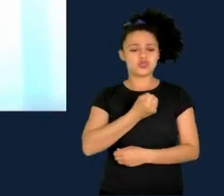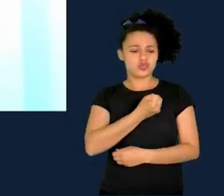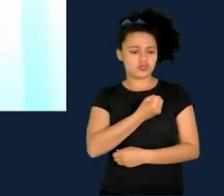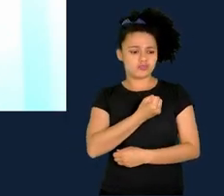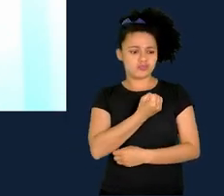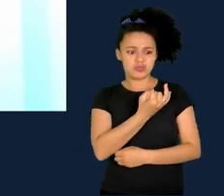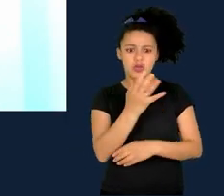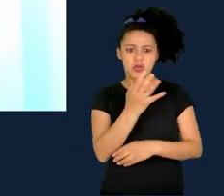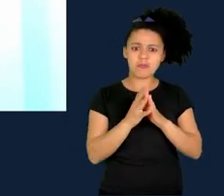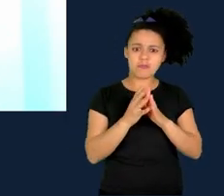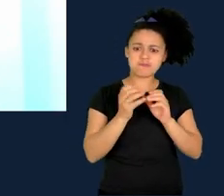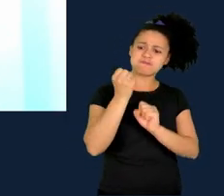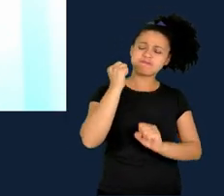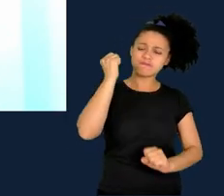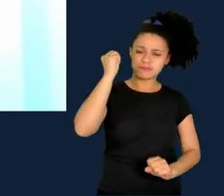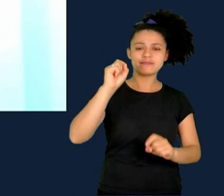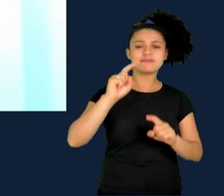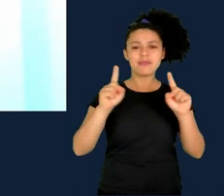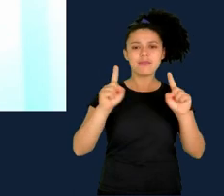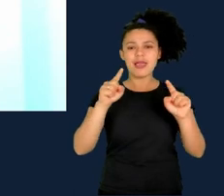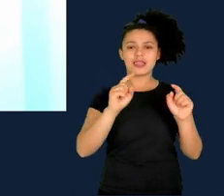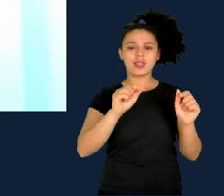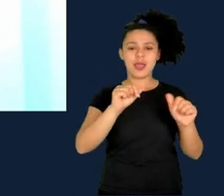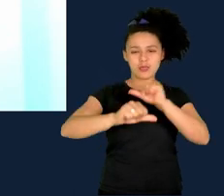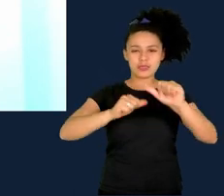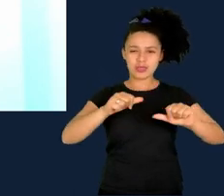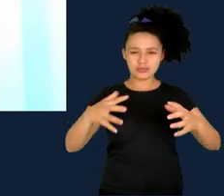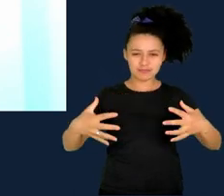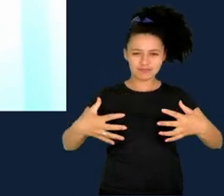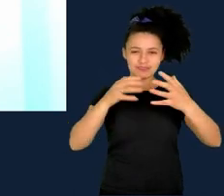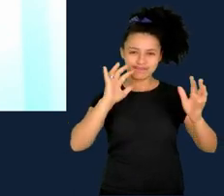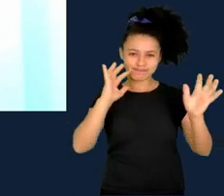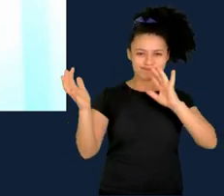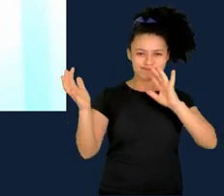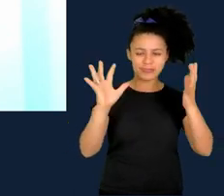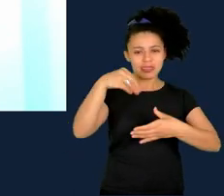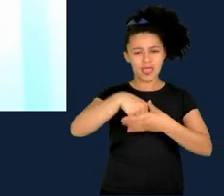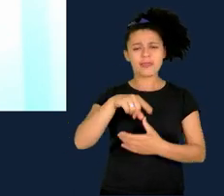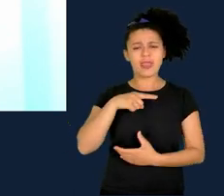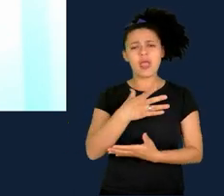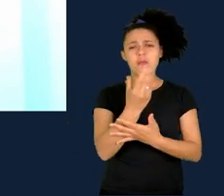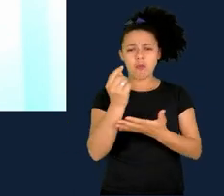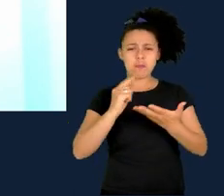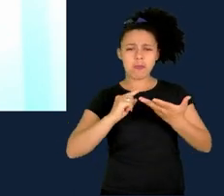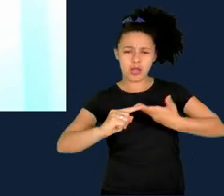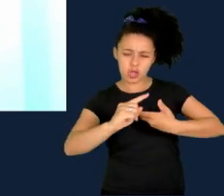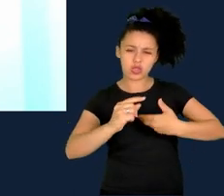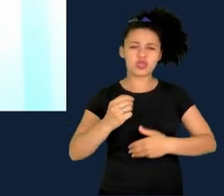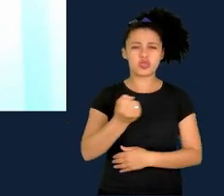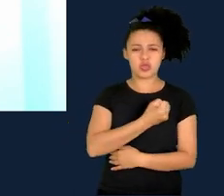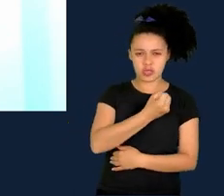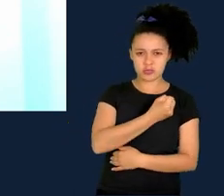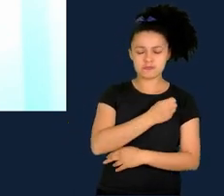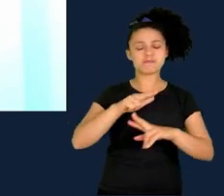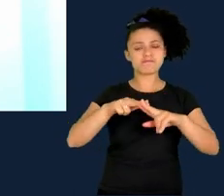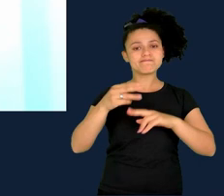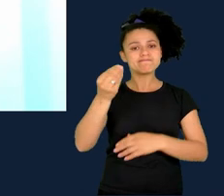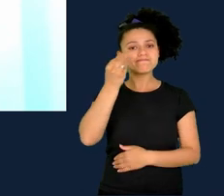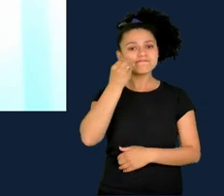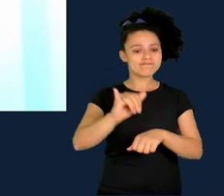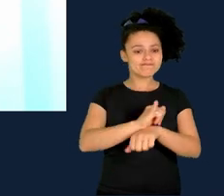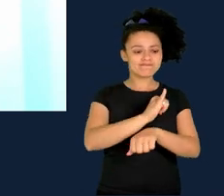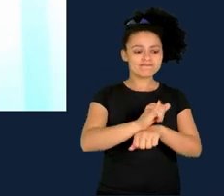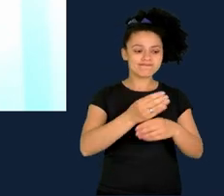mudança climática é cheia de grandes números. Então, a gente tentando fazer isso, trazer para o contexto